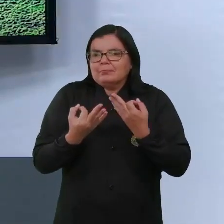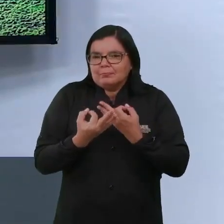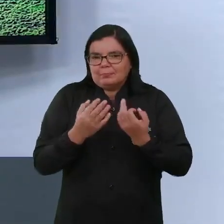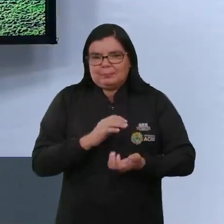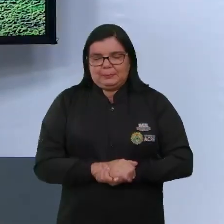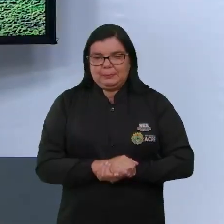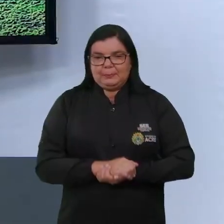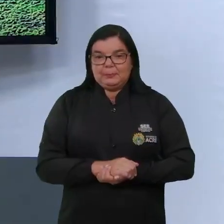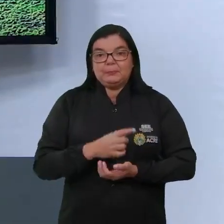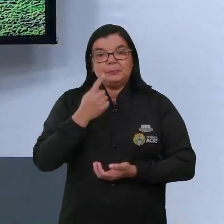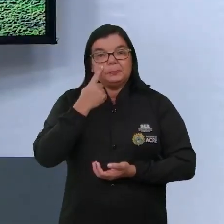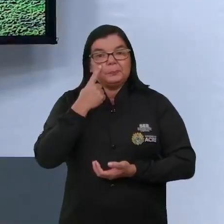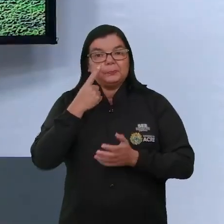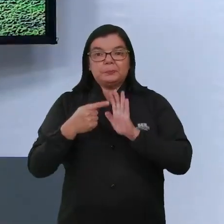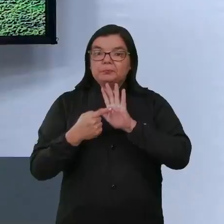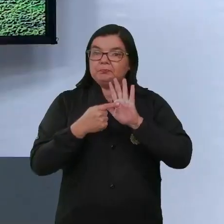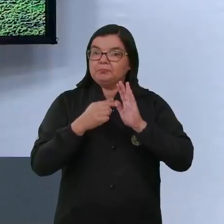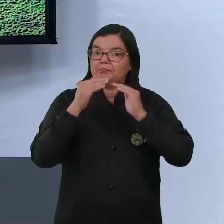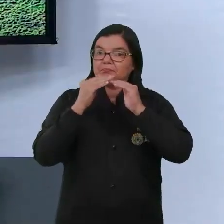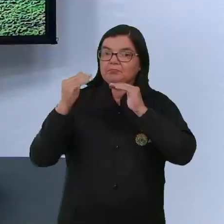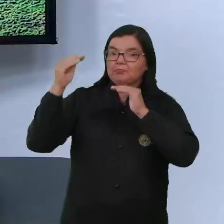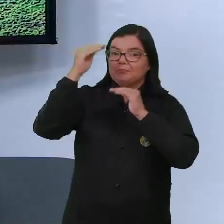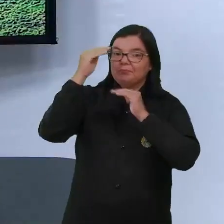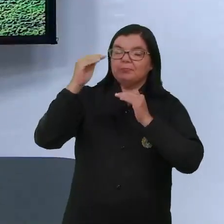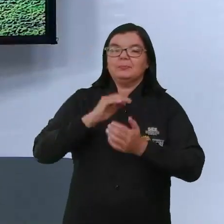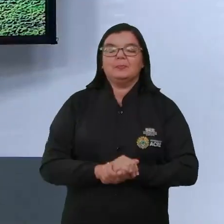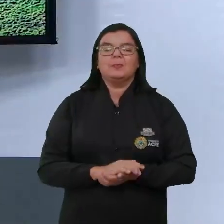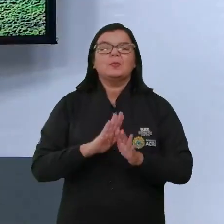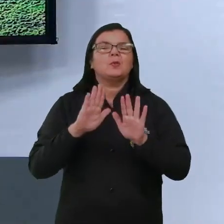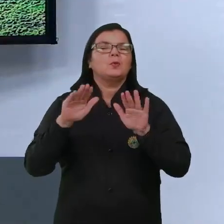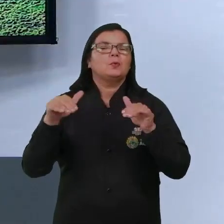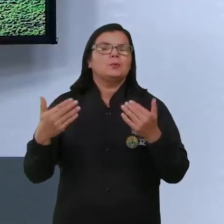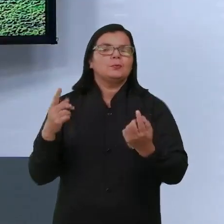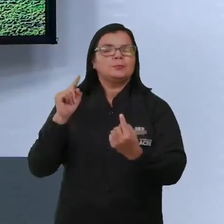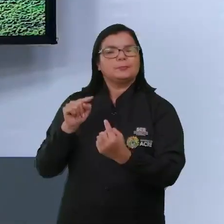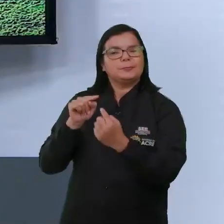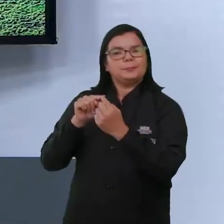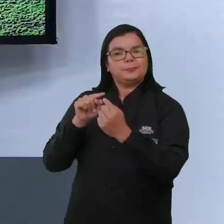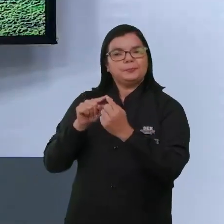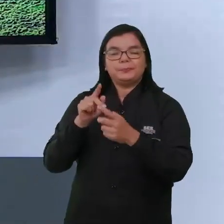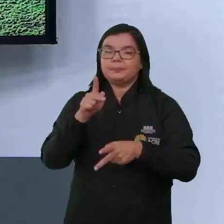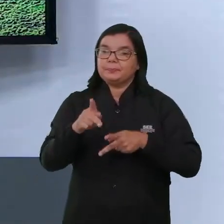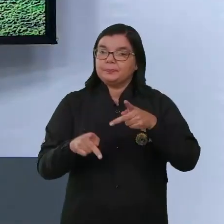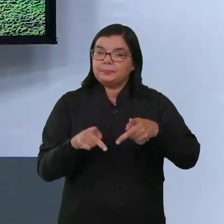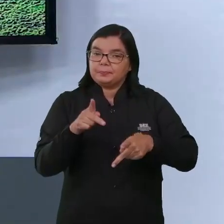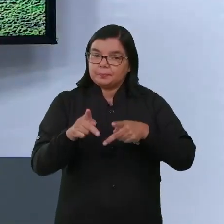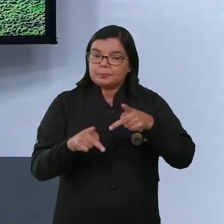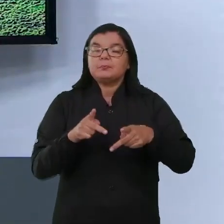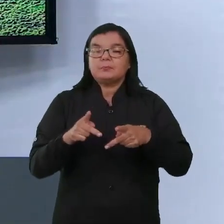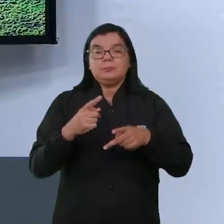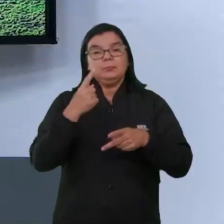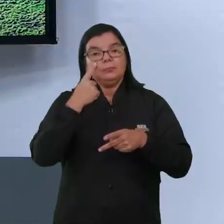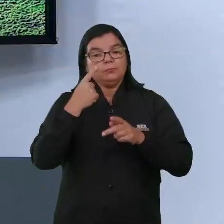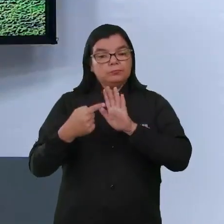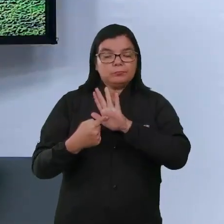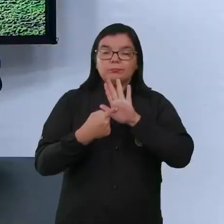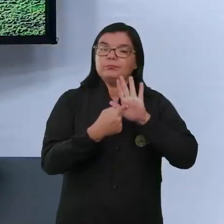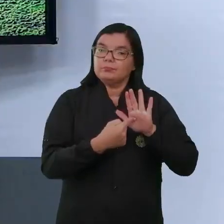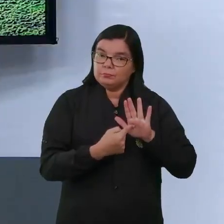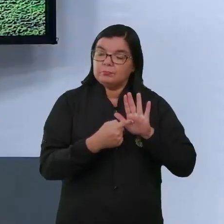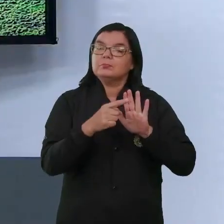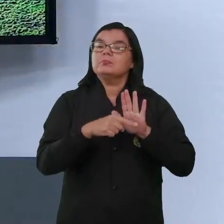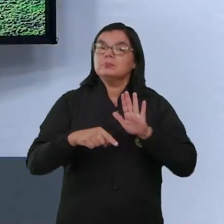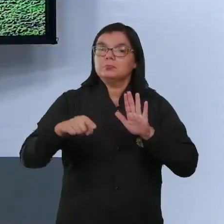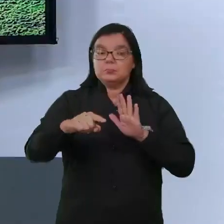perfeitas para serem vistas do alto? E qual era a intenção desses povos de fazer essas representações para